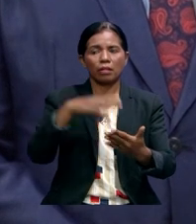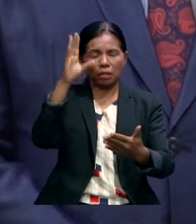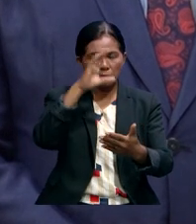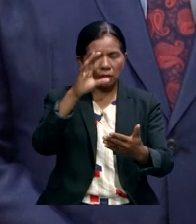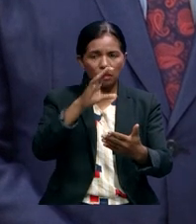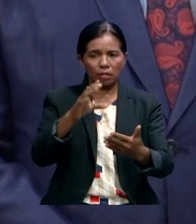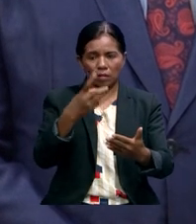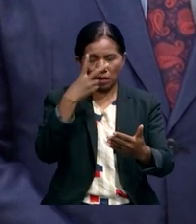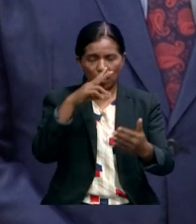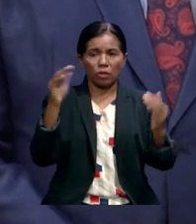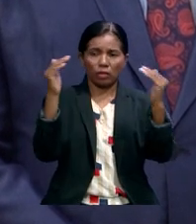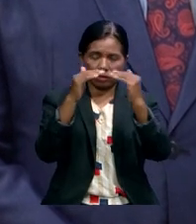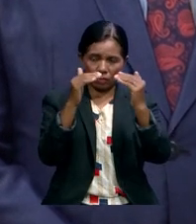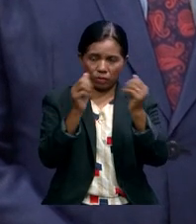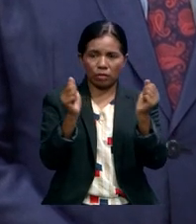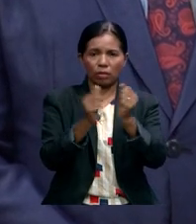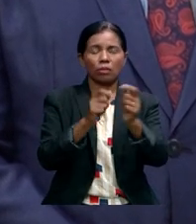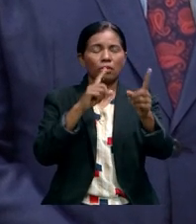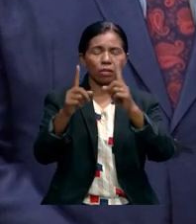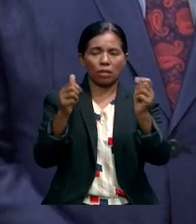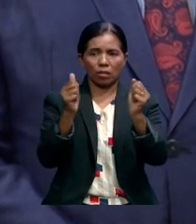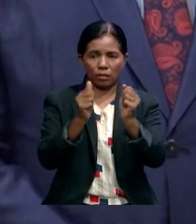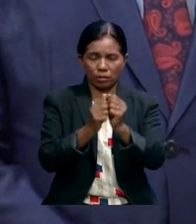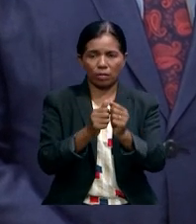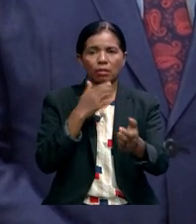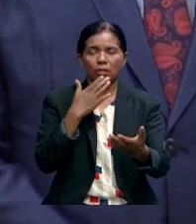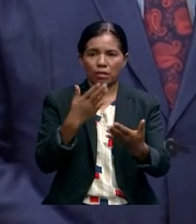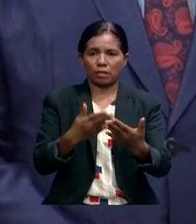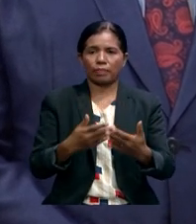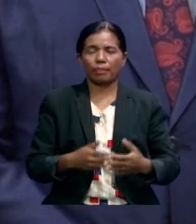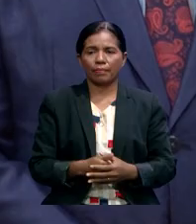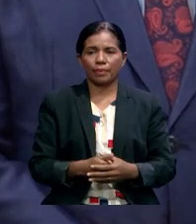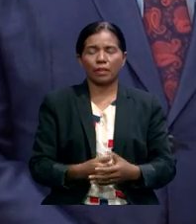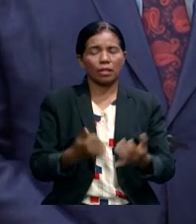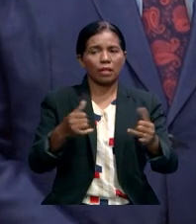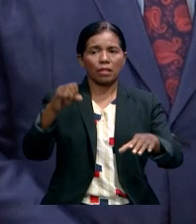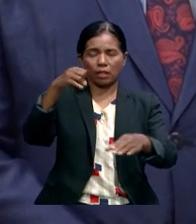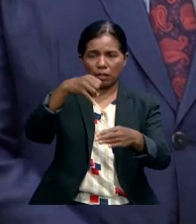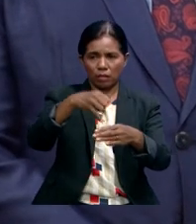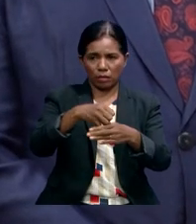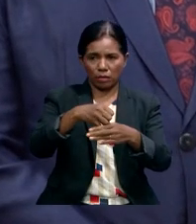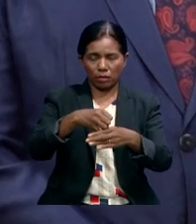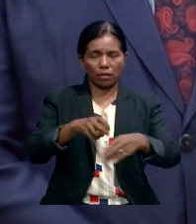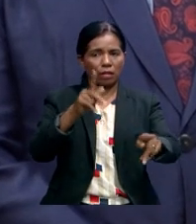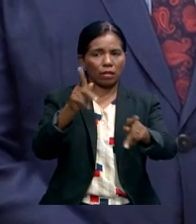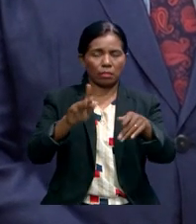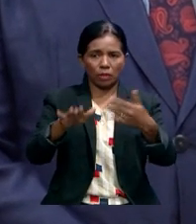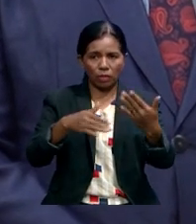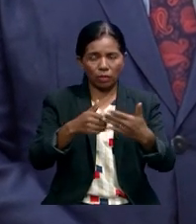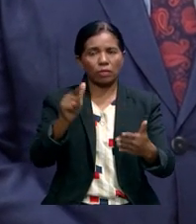o diálogo ou meios pacíficos. E nem inclui entidades de